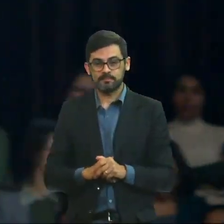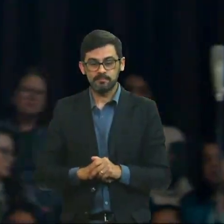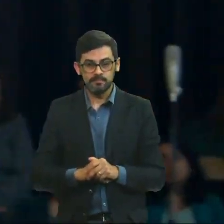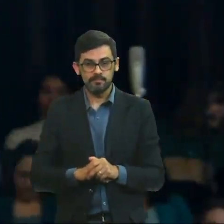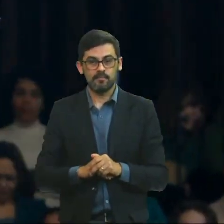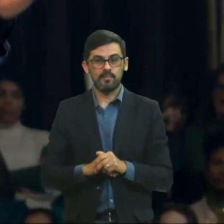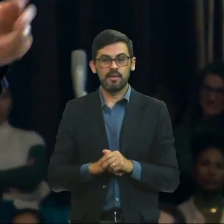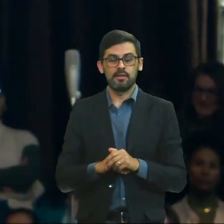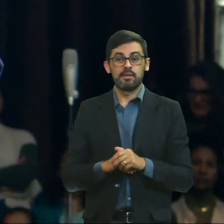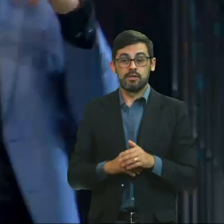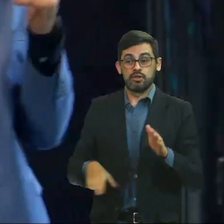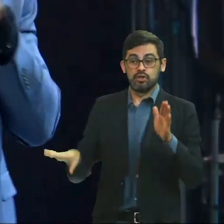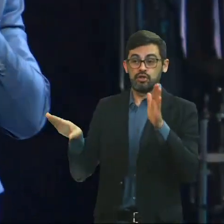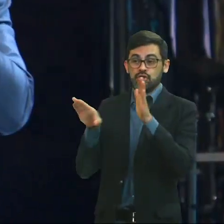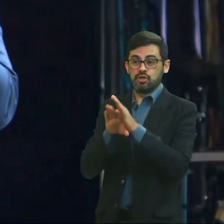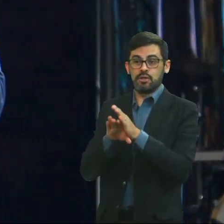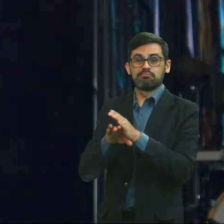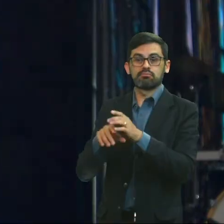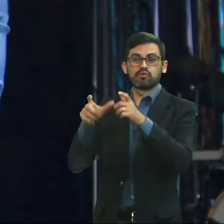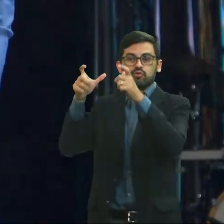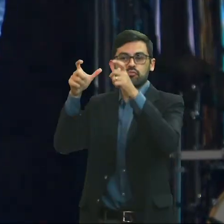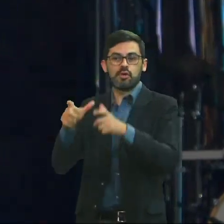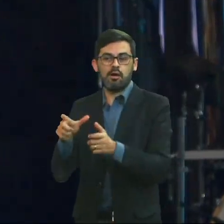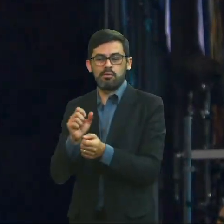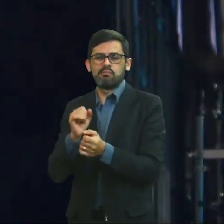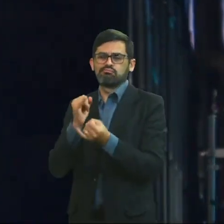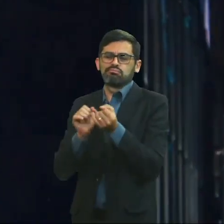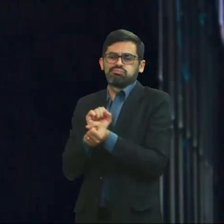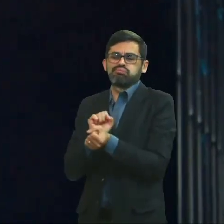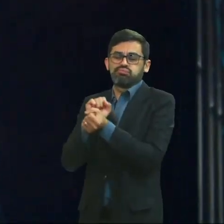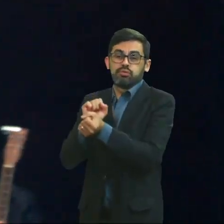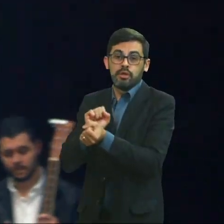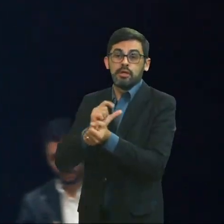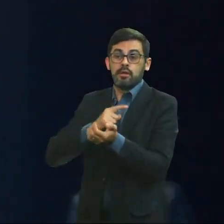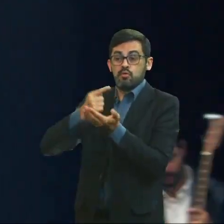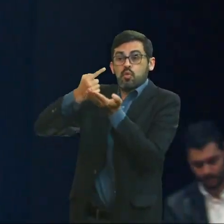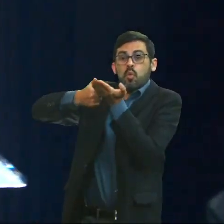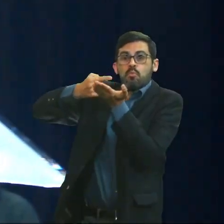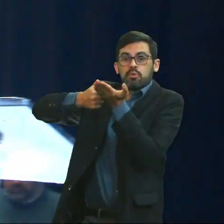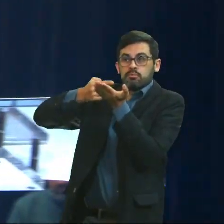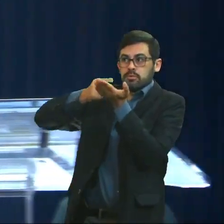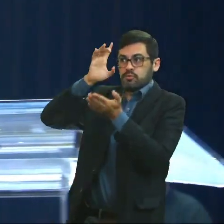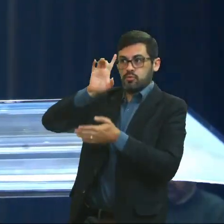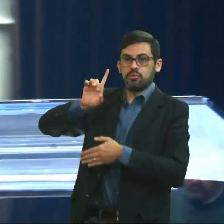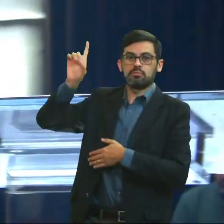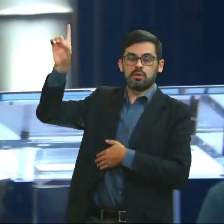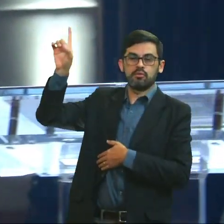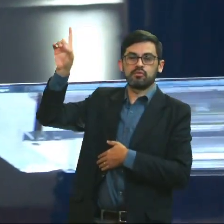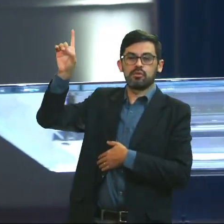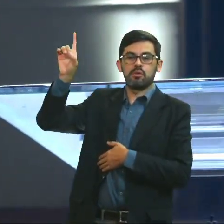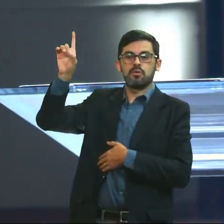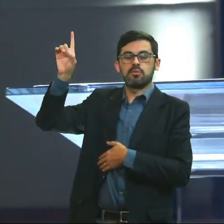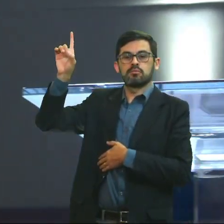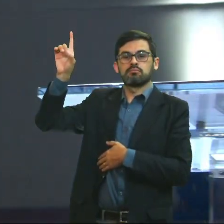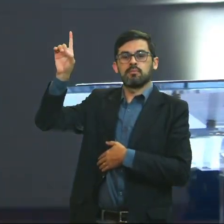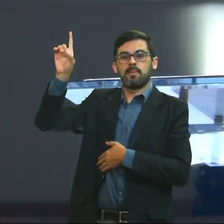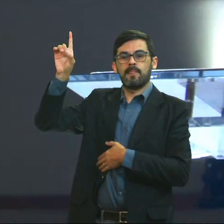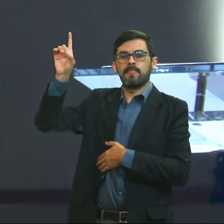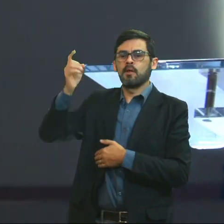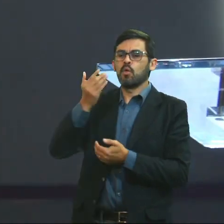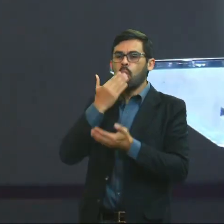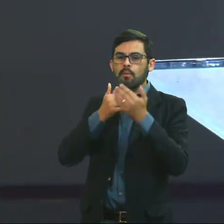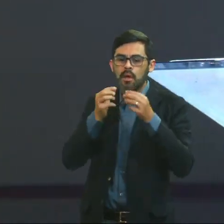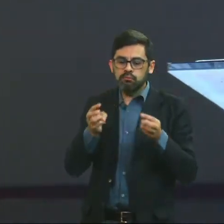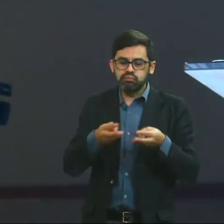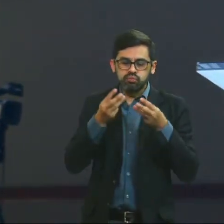Daniel chega numa terra como exilado, e ele tinha um voto com Deus. Ele comia verdura